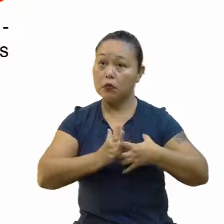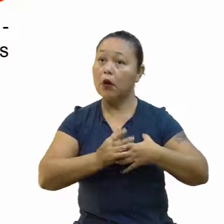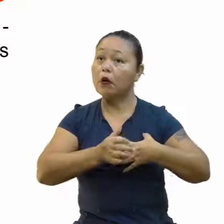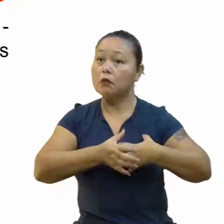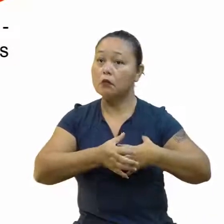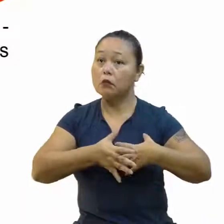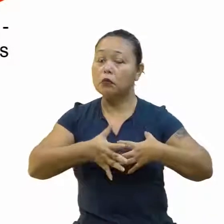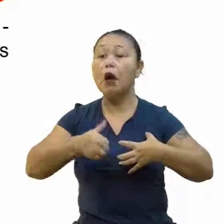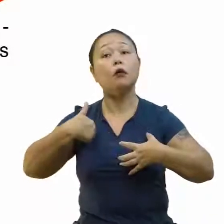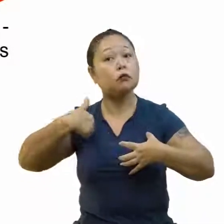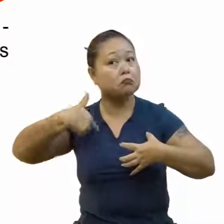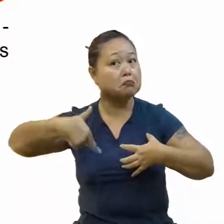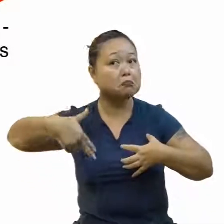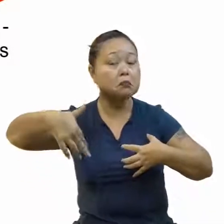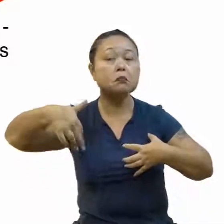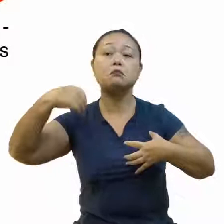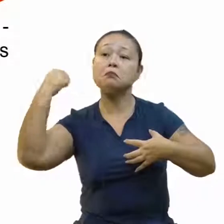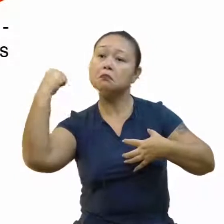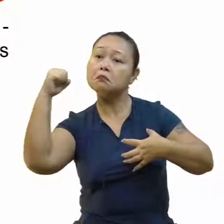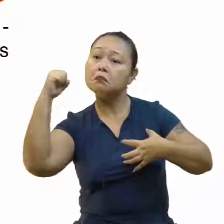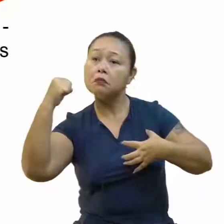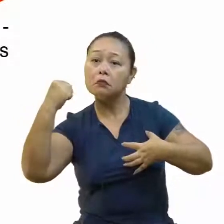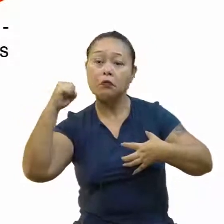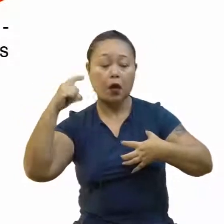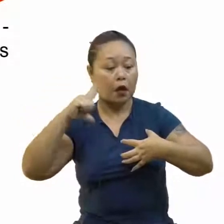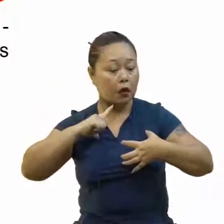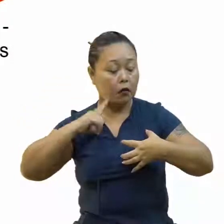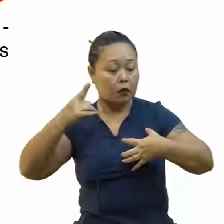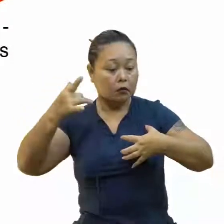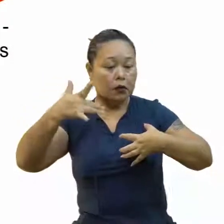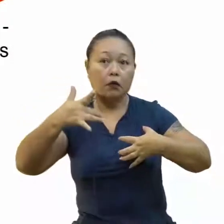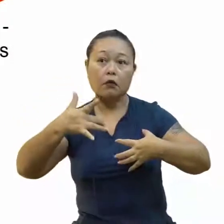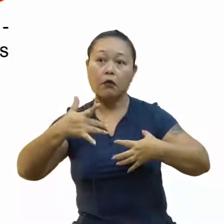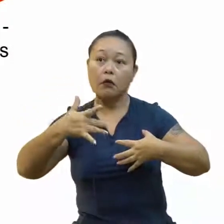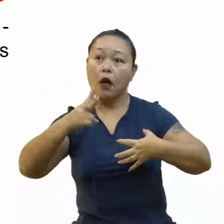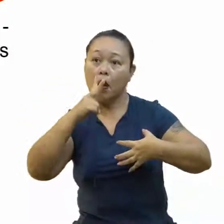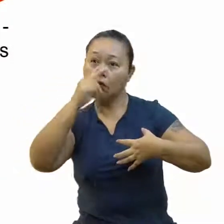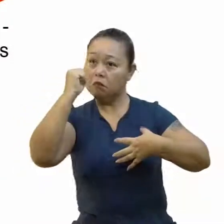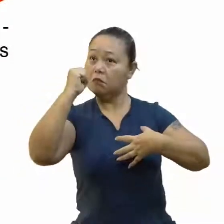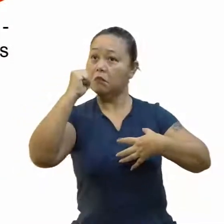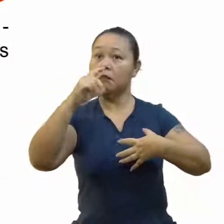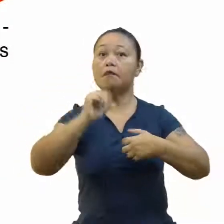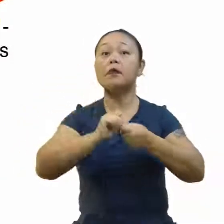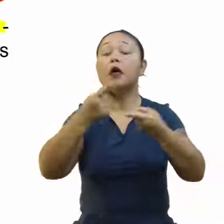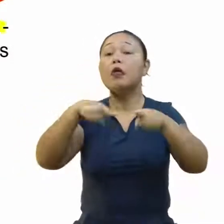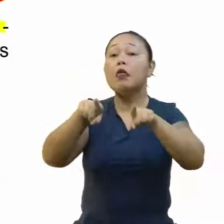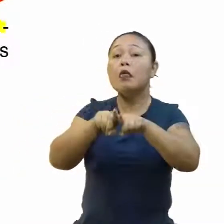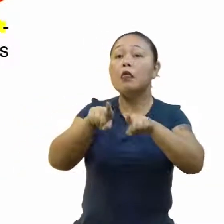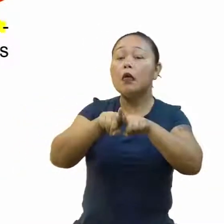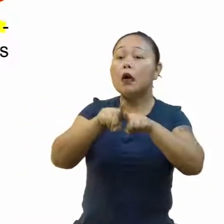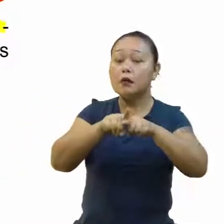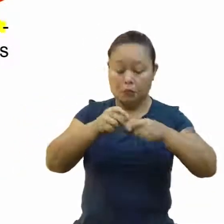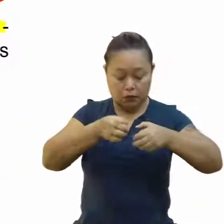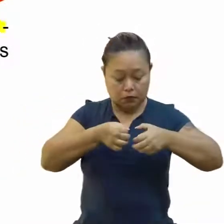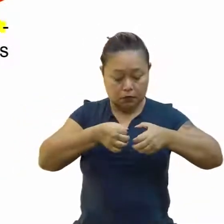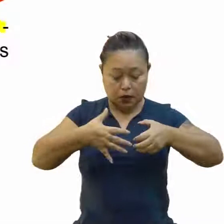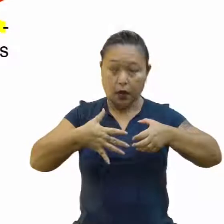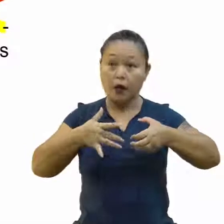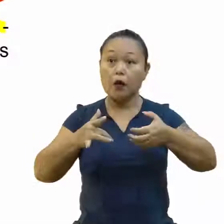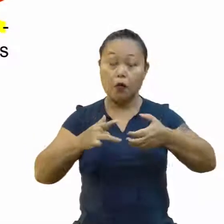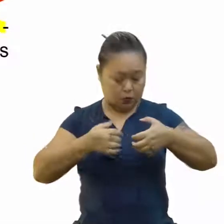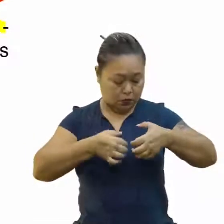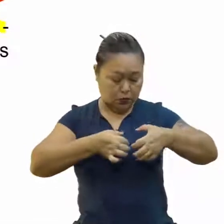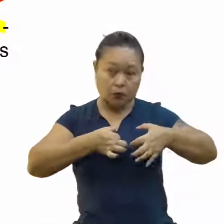atividade física, eu tenho lá hipertrofia. Eu também vou aumentar o diâmetro dos vasos